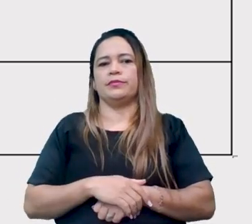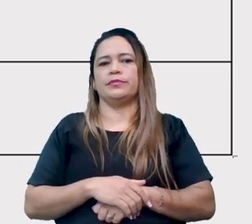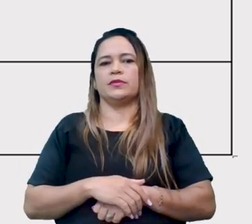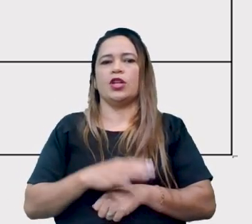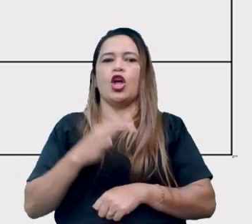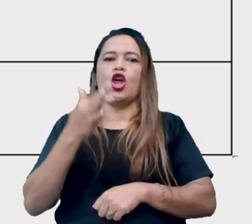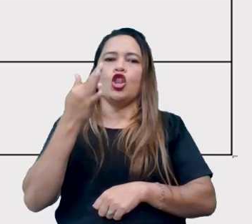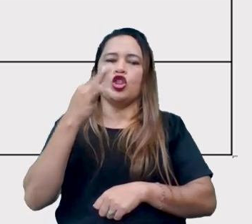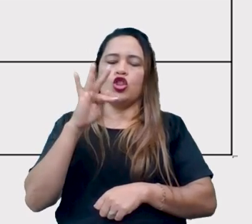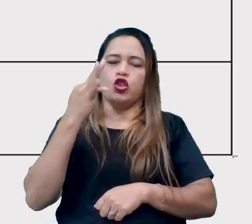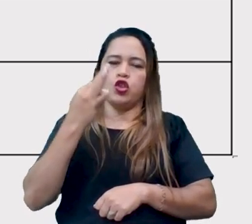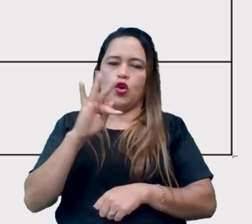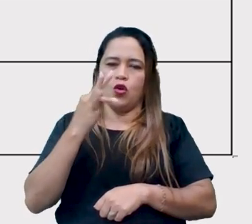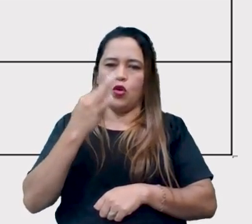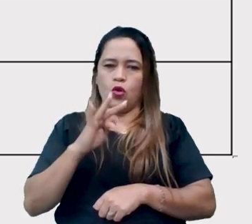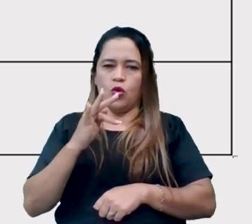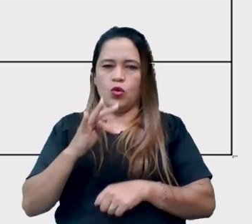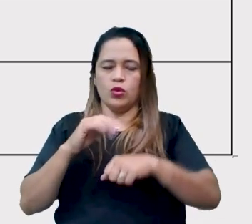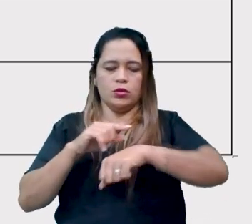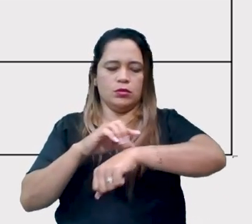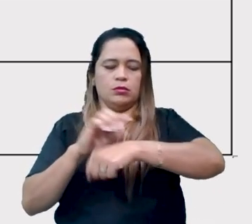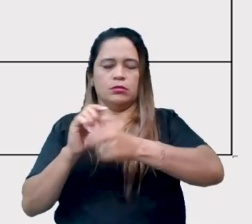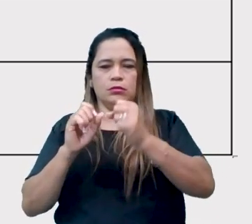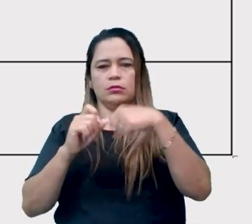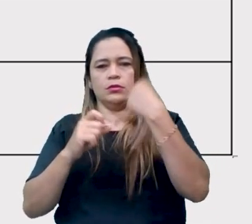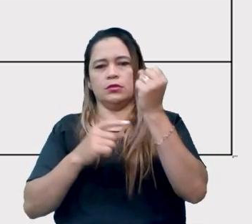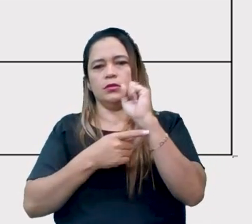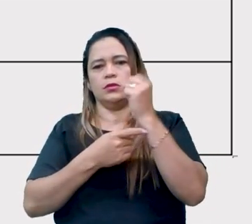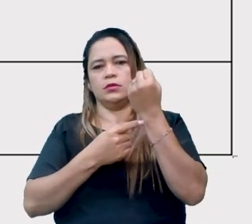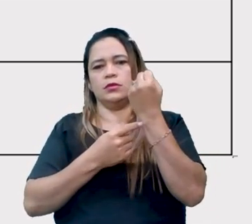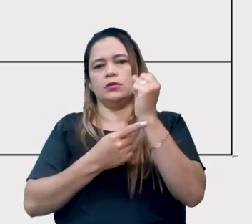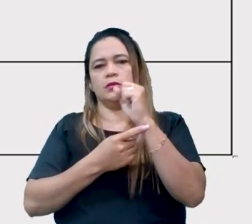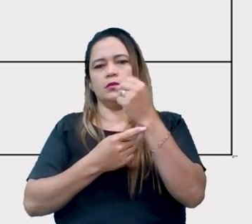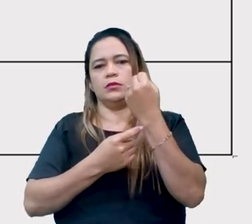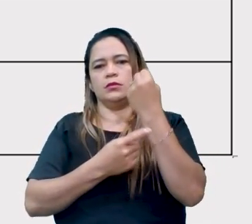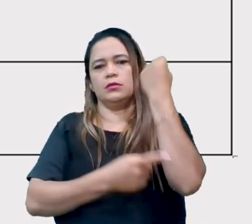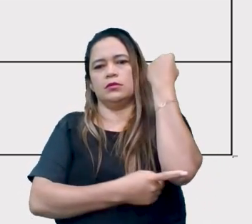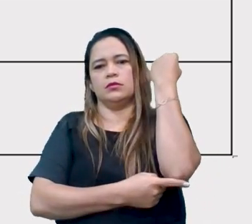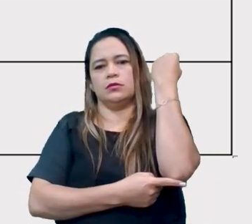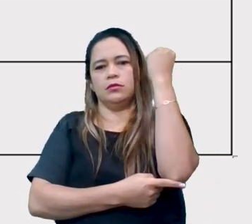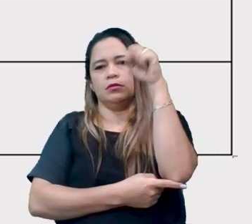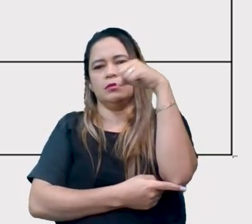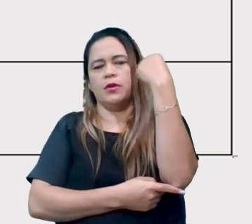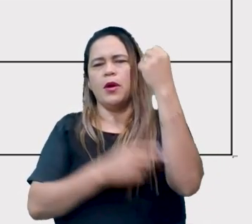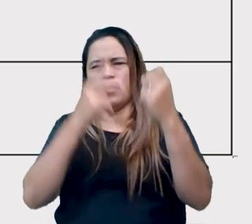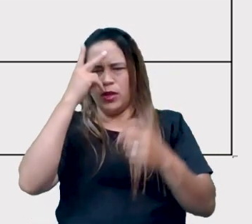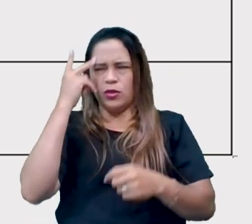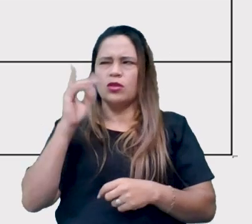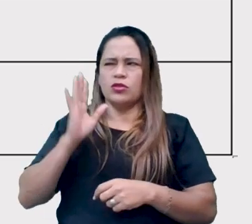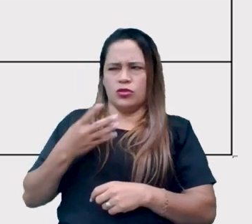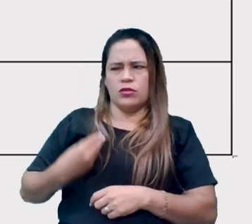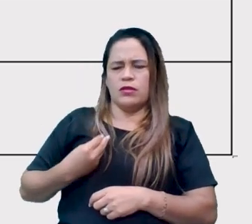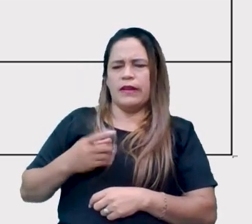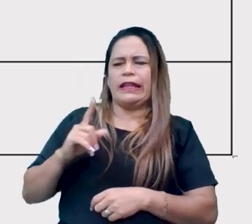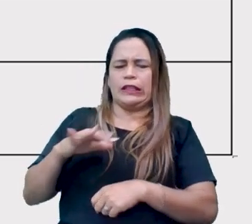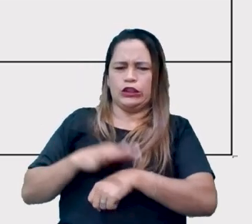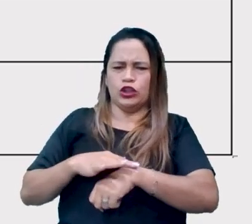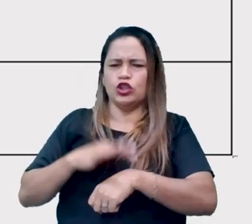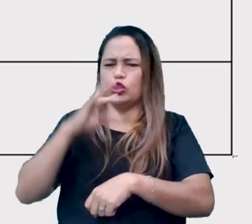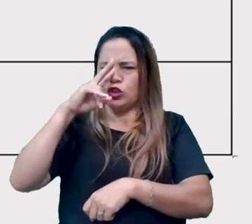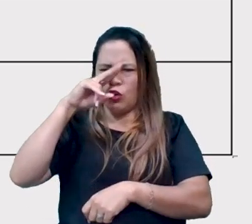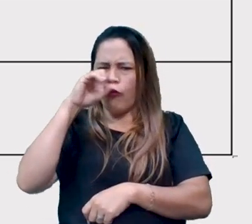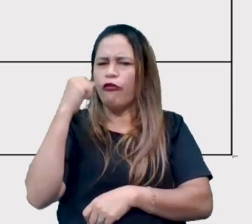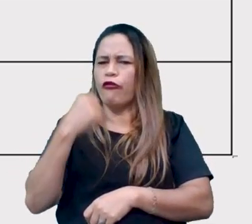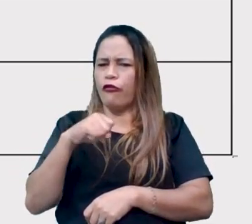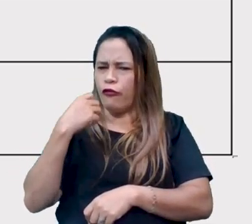dores persistentes nas articulações. Pessoas que têm chikungunya relatam que essa dor é uma dor muito